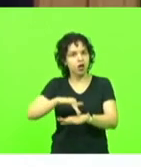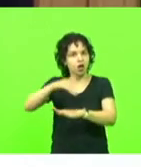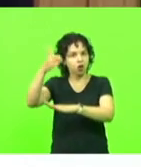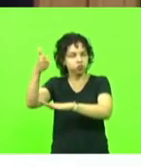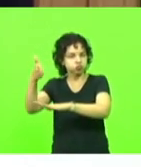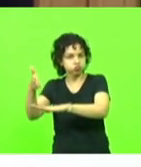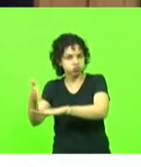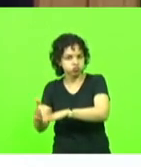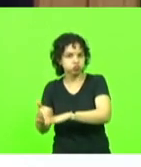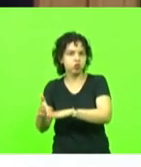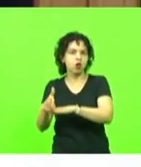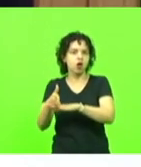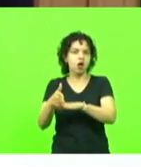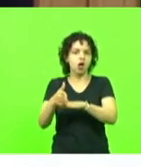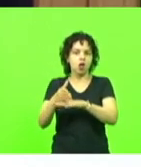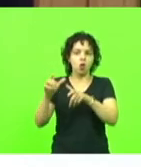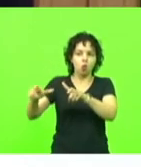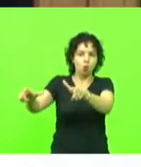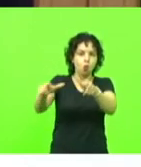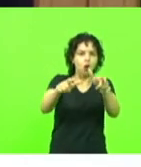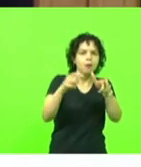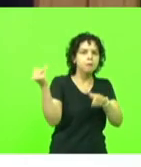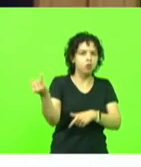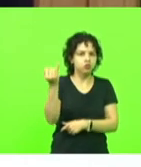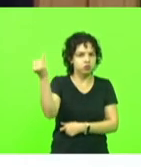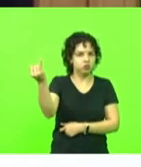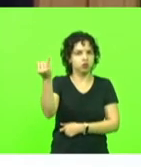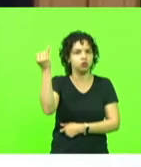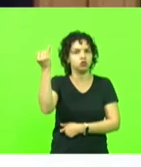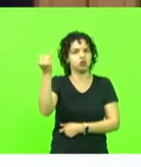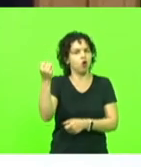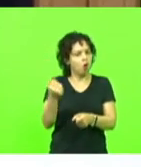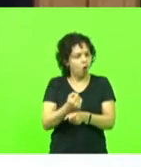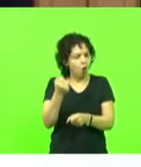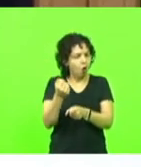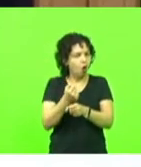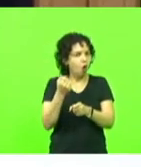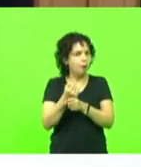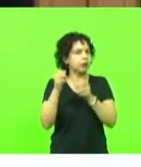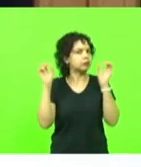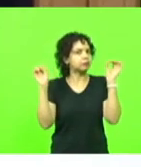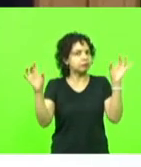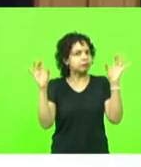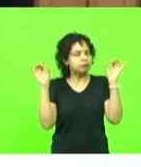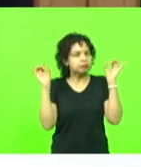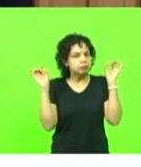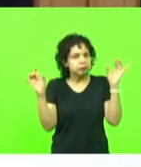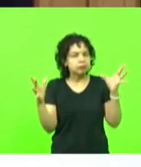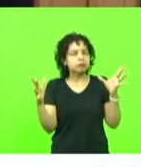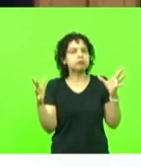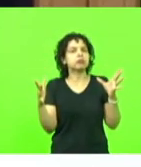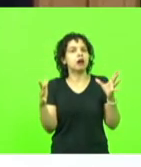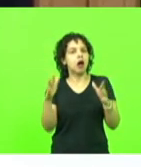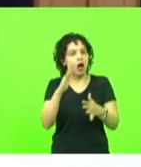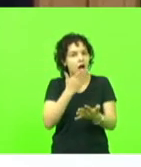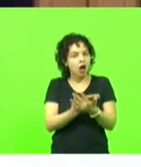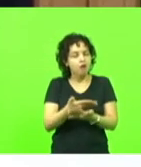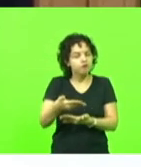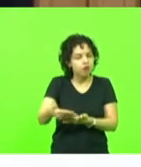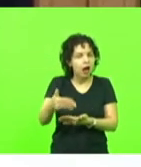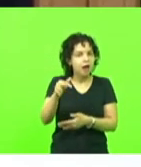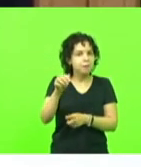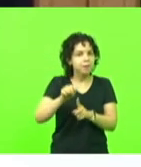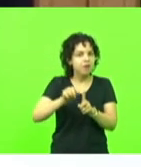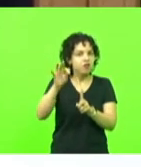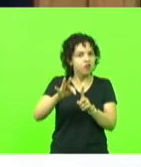Oeste. Então, é uma obra extraordinária. Acreditamos nós que em fevereiro iniciam as obras e assim a gente pode trazer